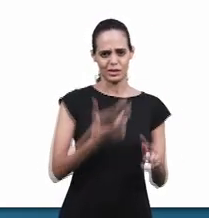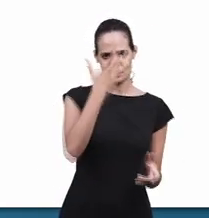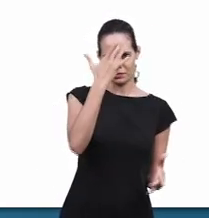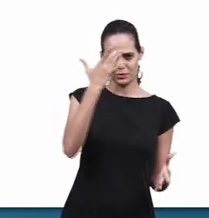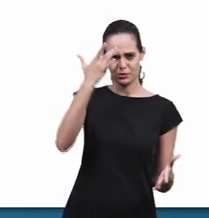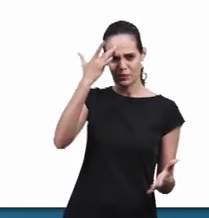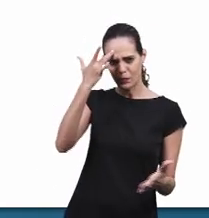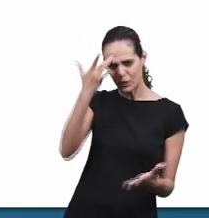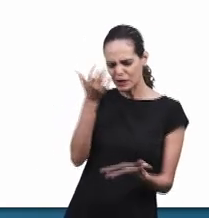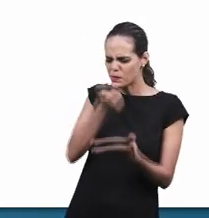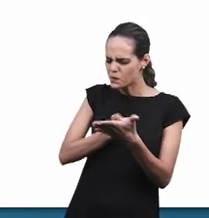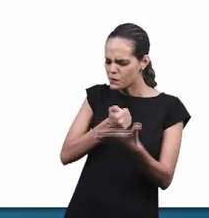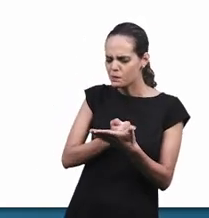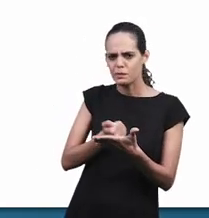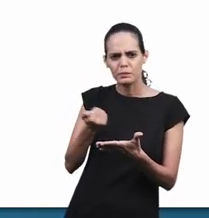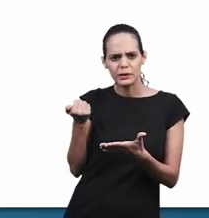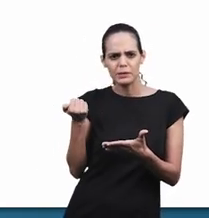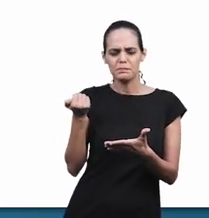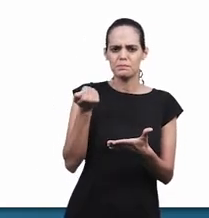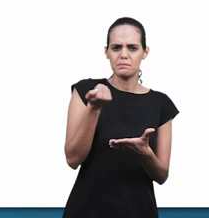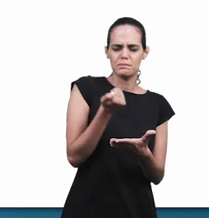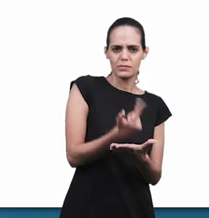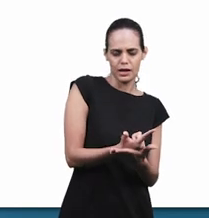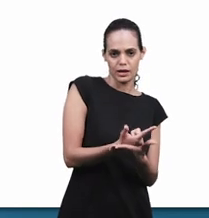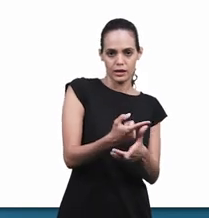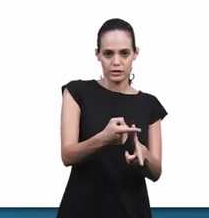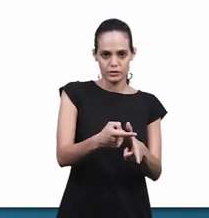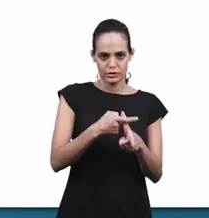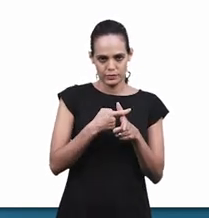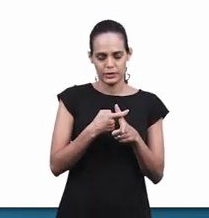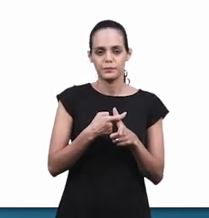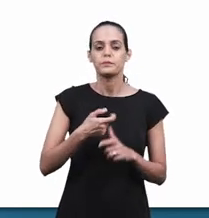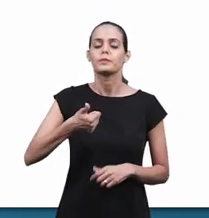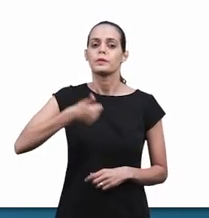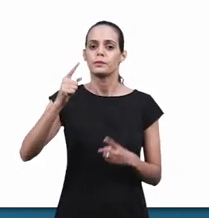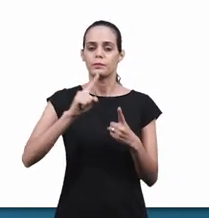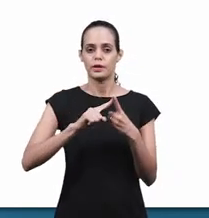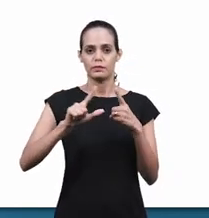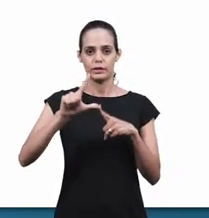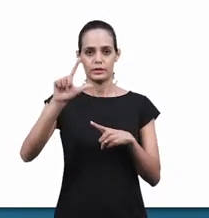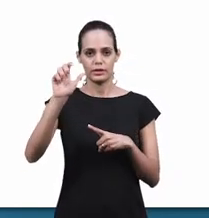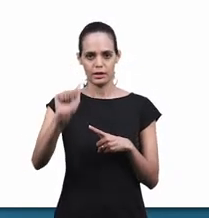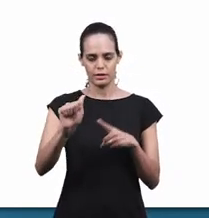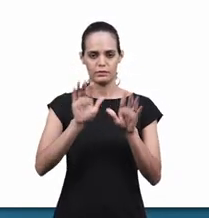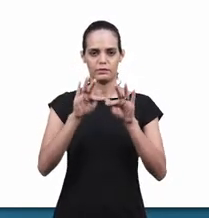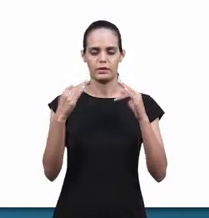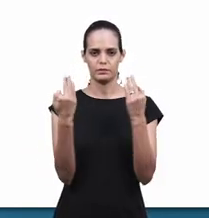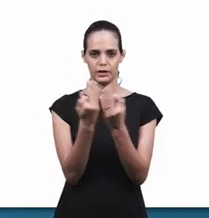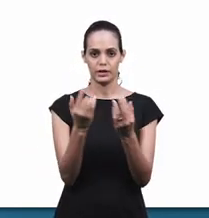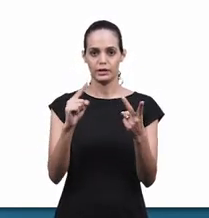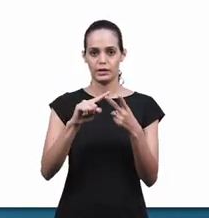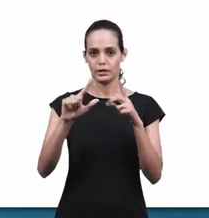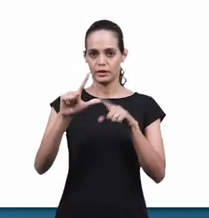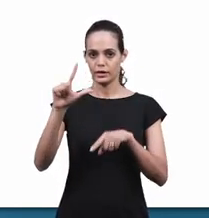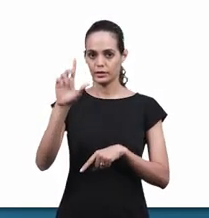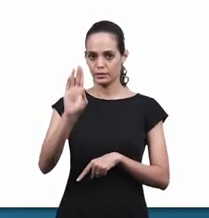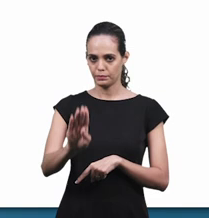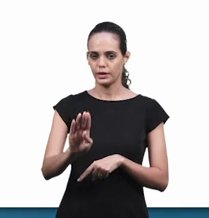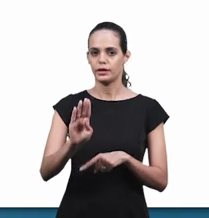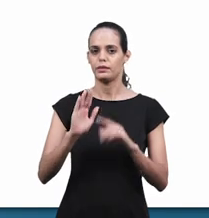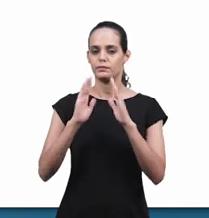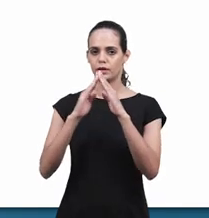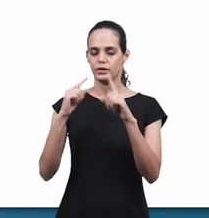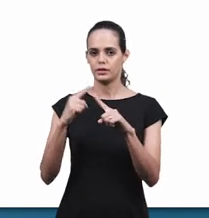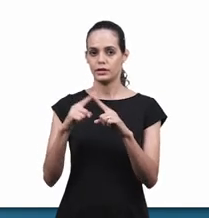credor incompassivo? Primeiramente, essa atitude, o reflexo dela para a família, letra A, letra